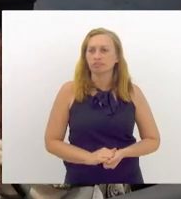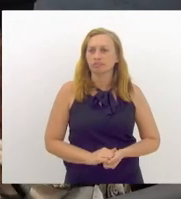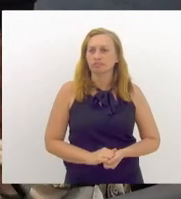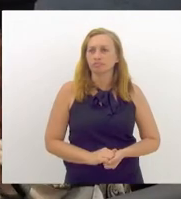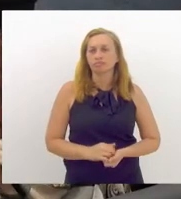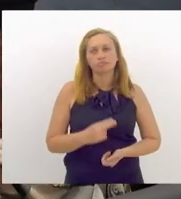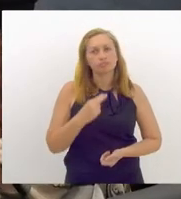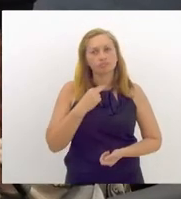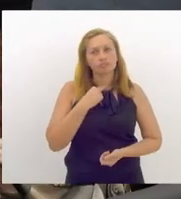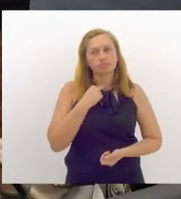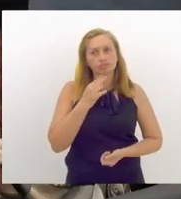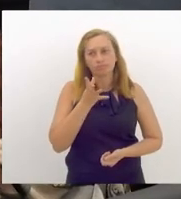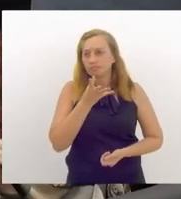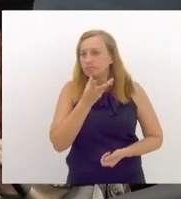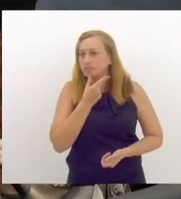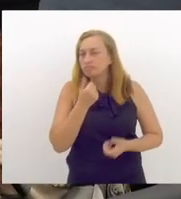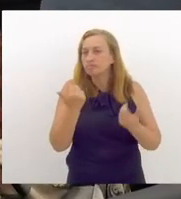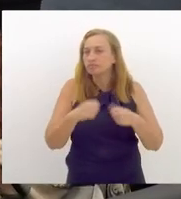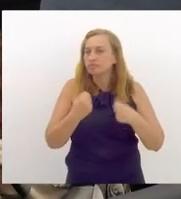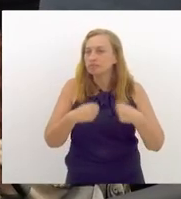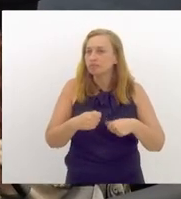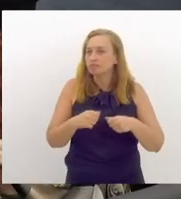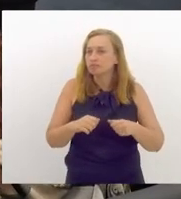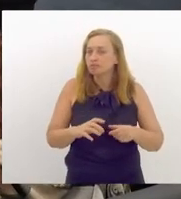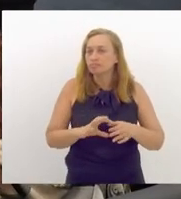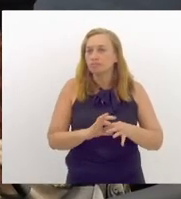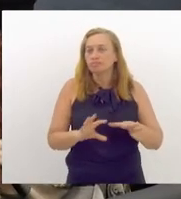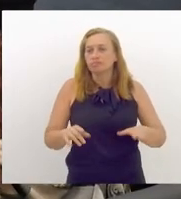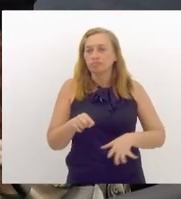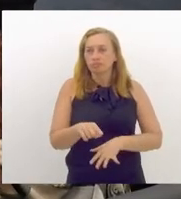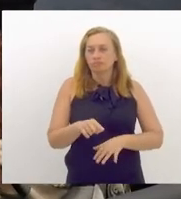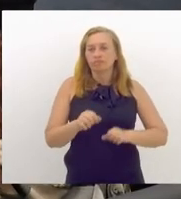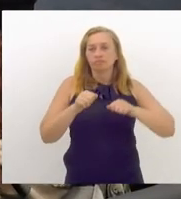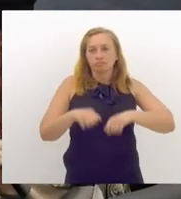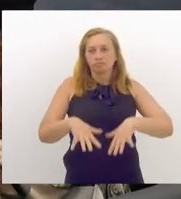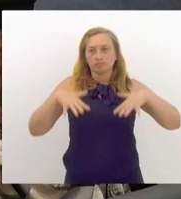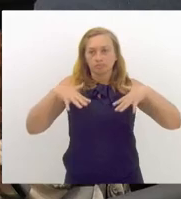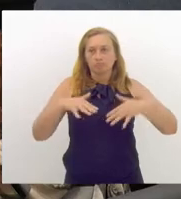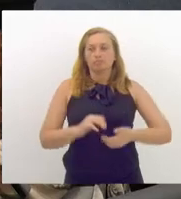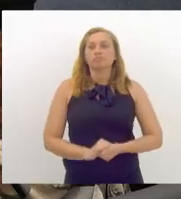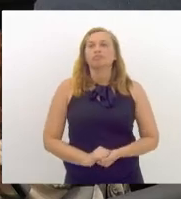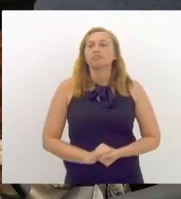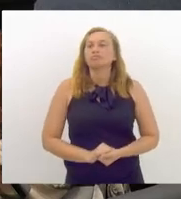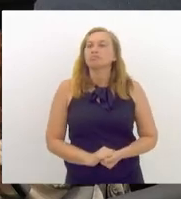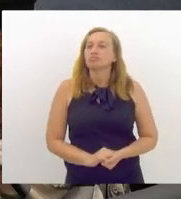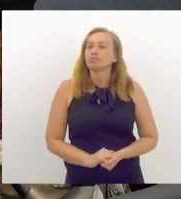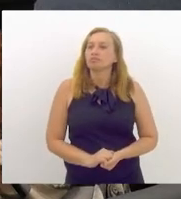a gente não pode demorar porque a gente precisa entregar aqui o plenário né da alerj